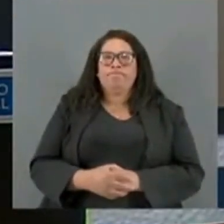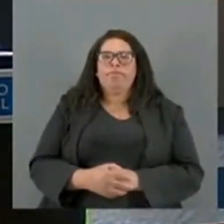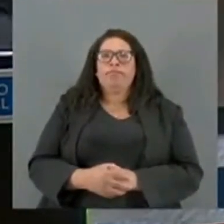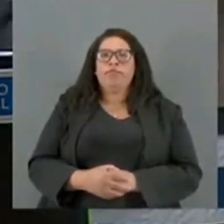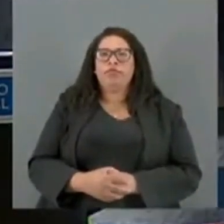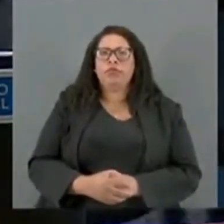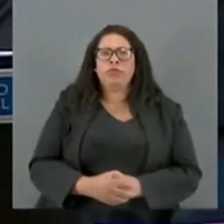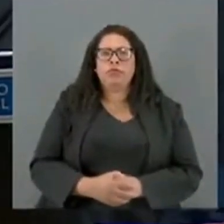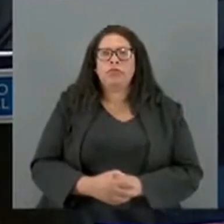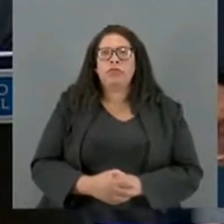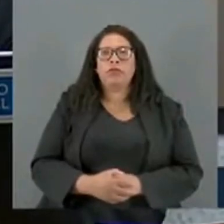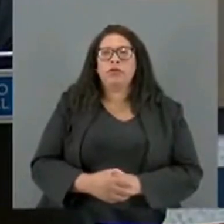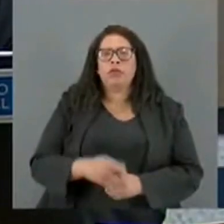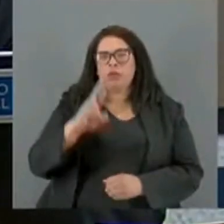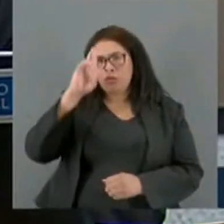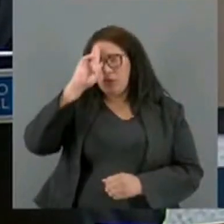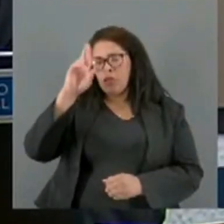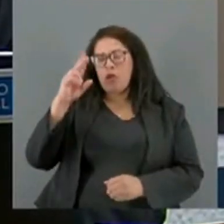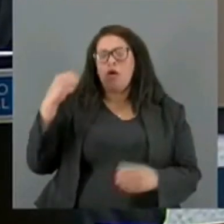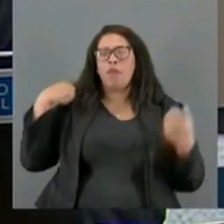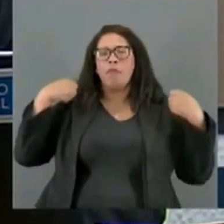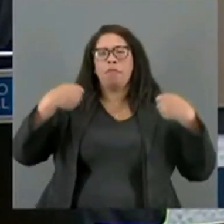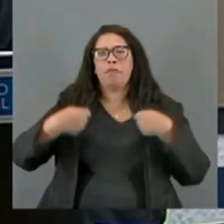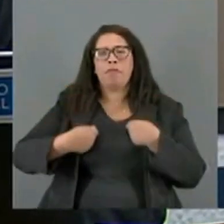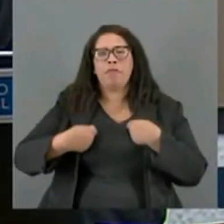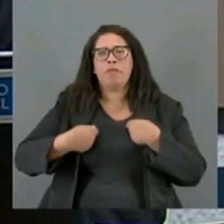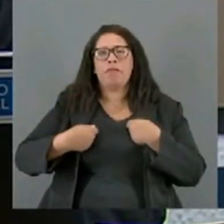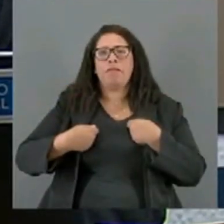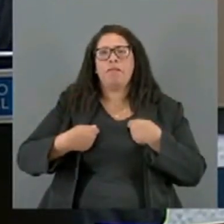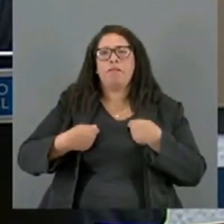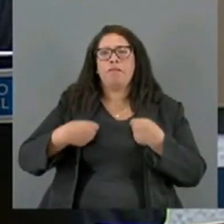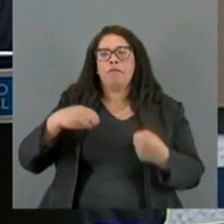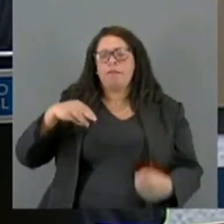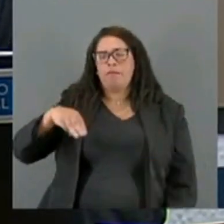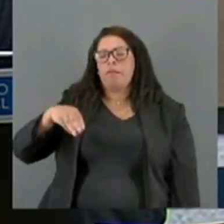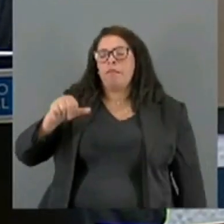Excelentíssima senhora ministra Maria